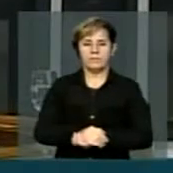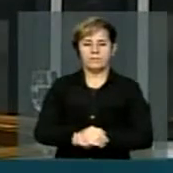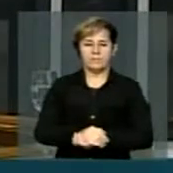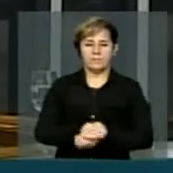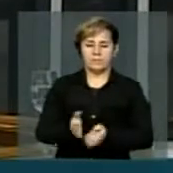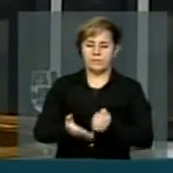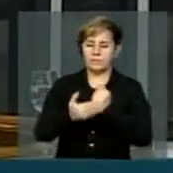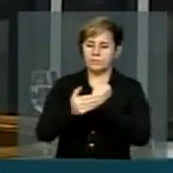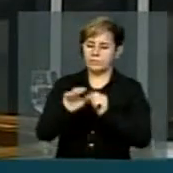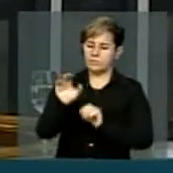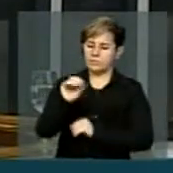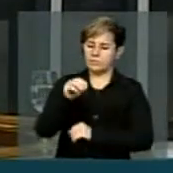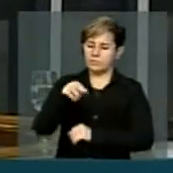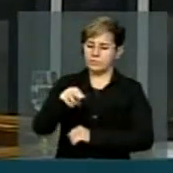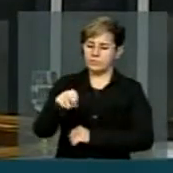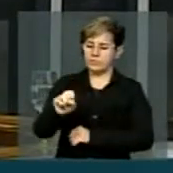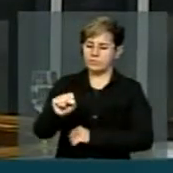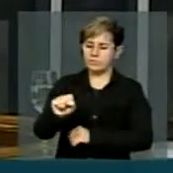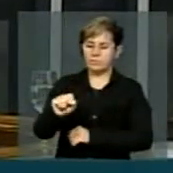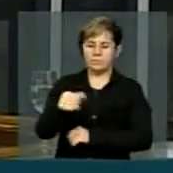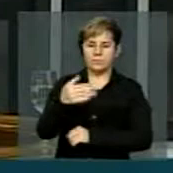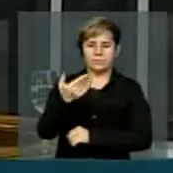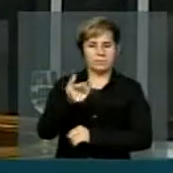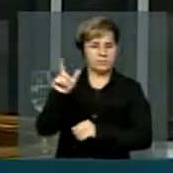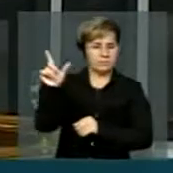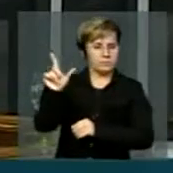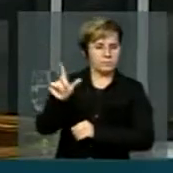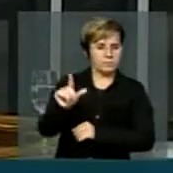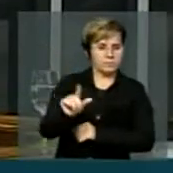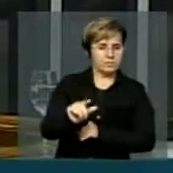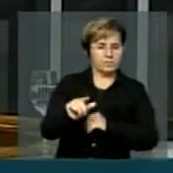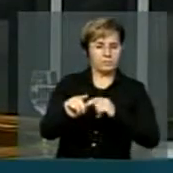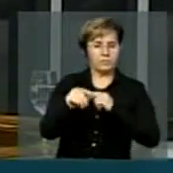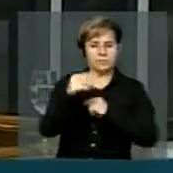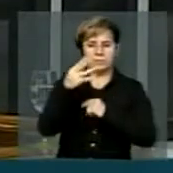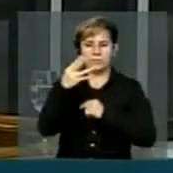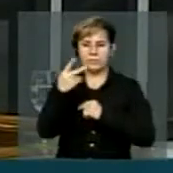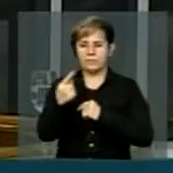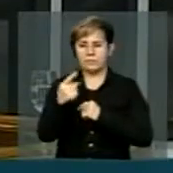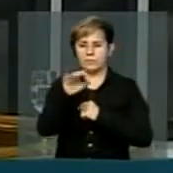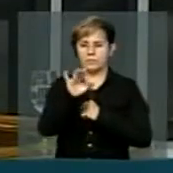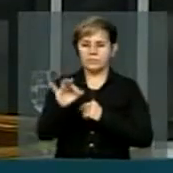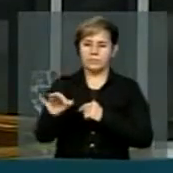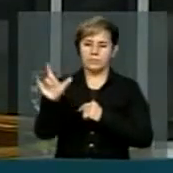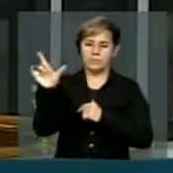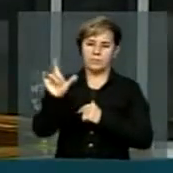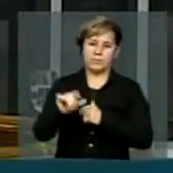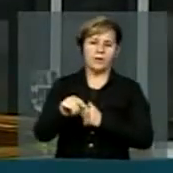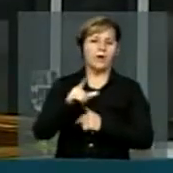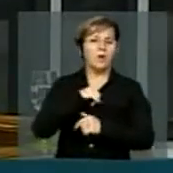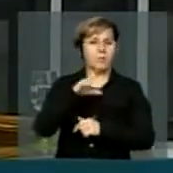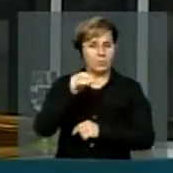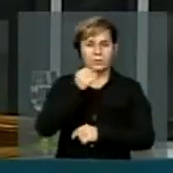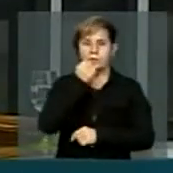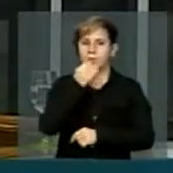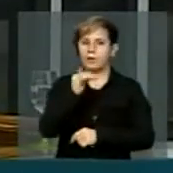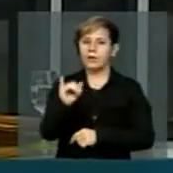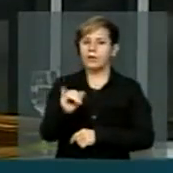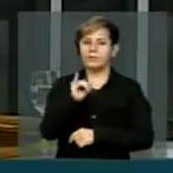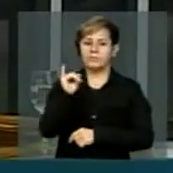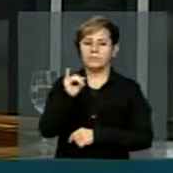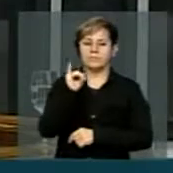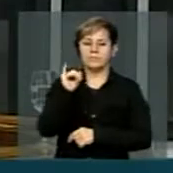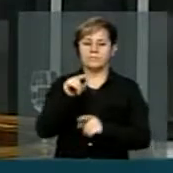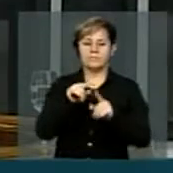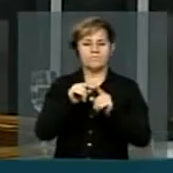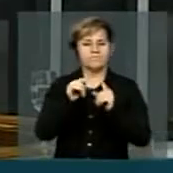Segundo a Organização Mundial de Saúde, essa diminuição foi de 41%, muito significativa,